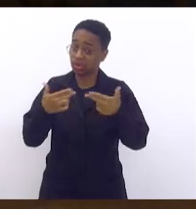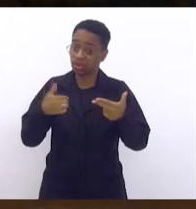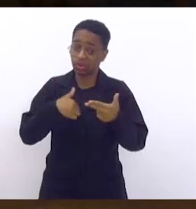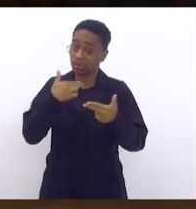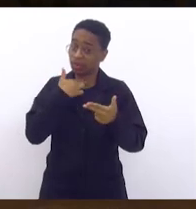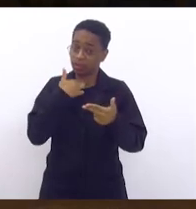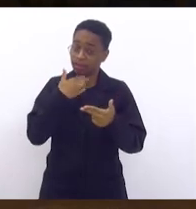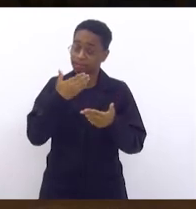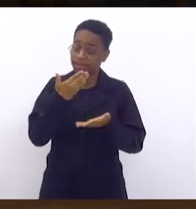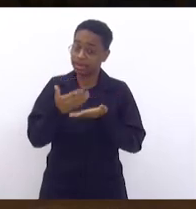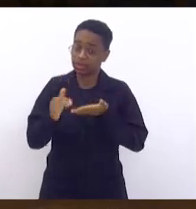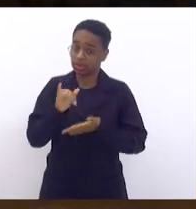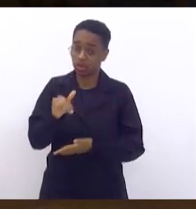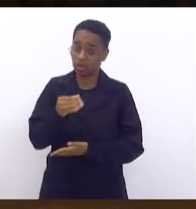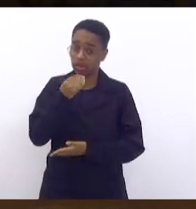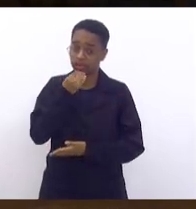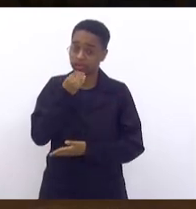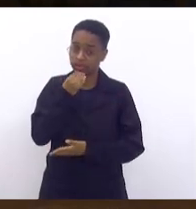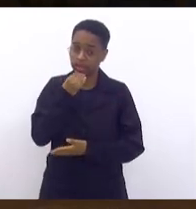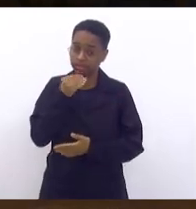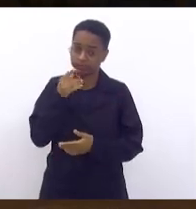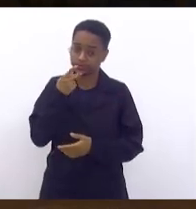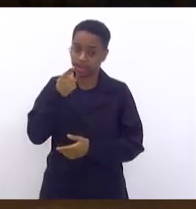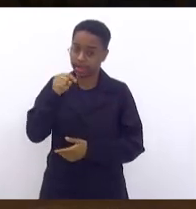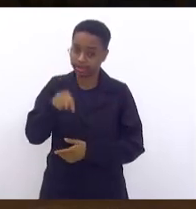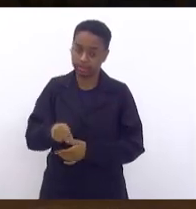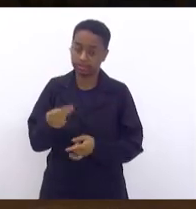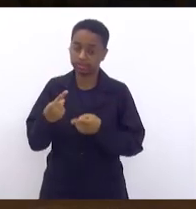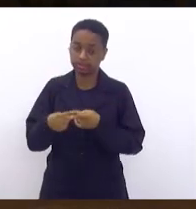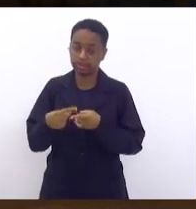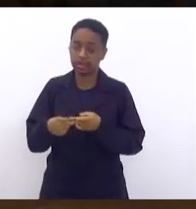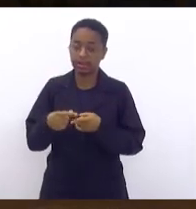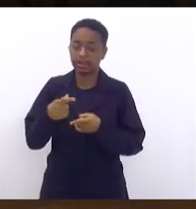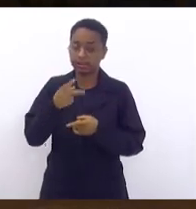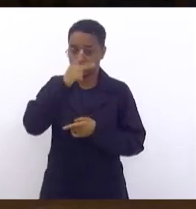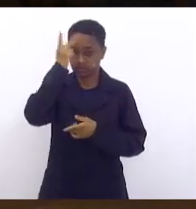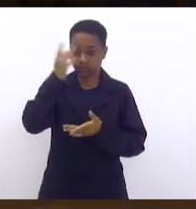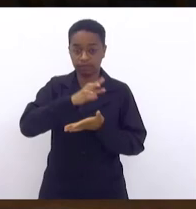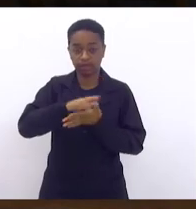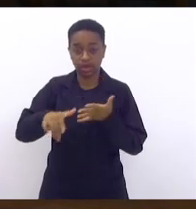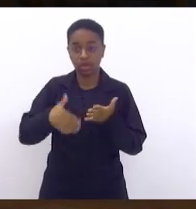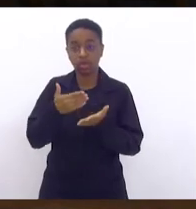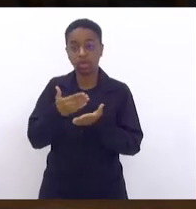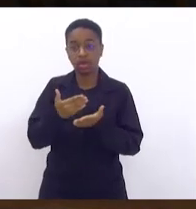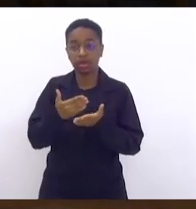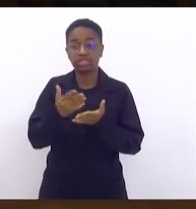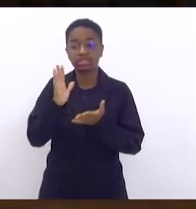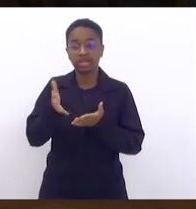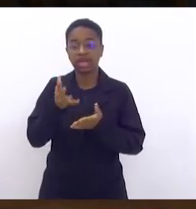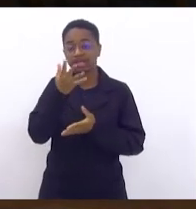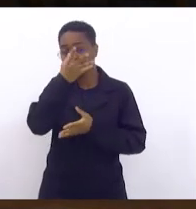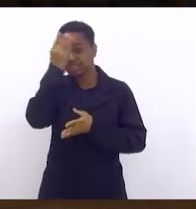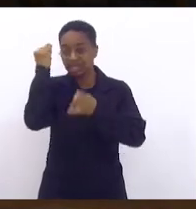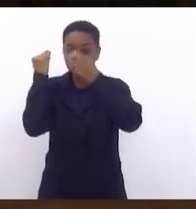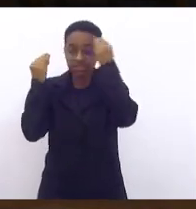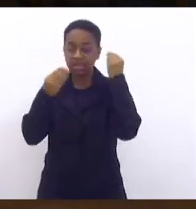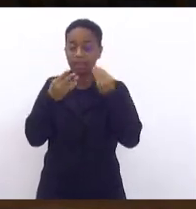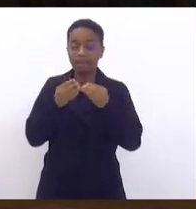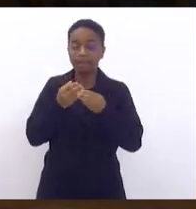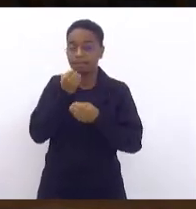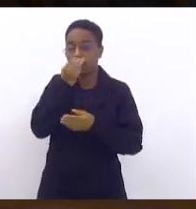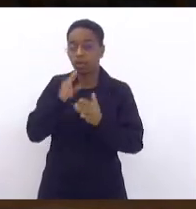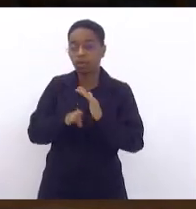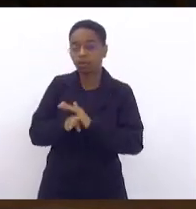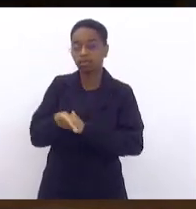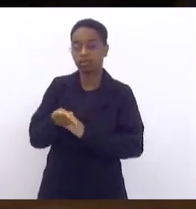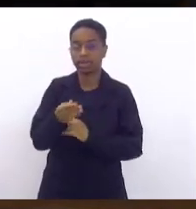perder a oportunidade de estar trazendo aqui que muita gente já começa a esquecer bons hábitos e vale